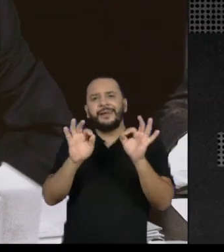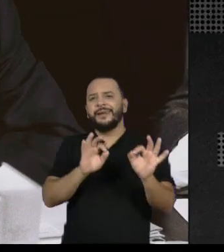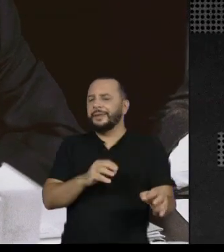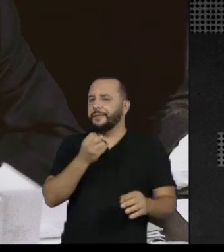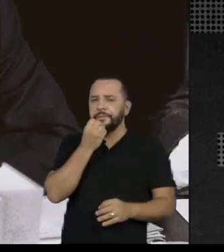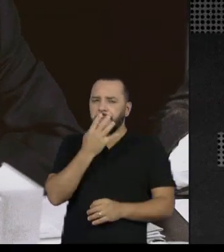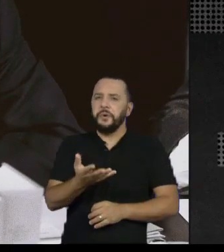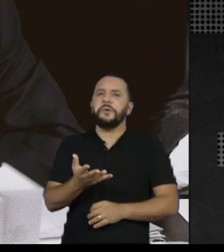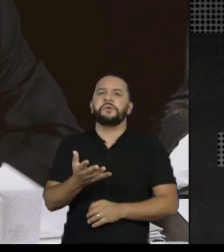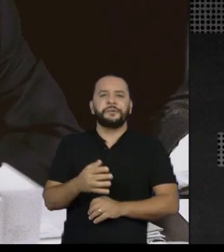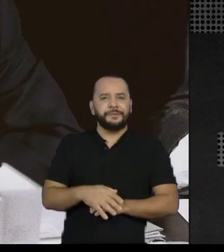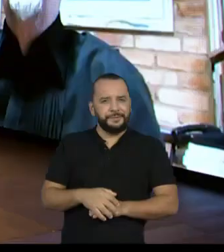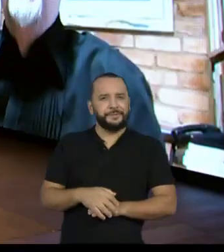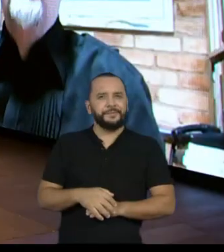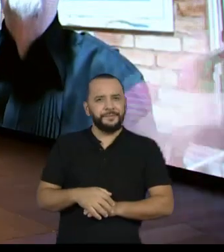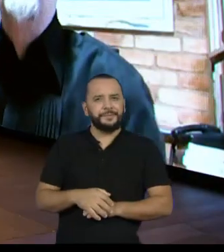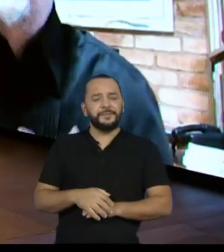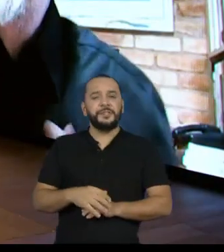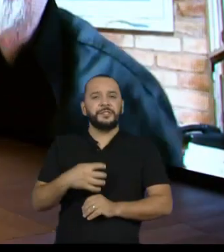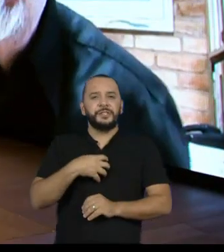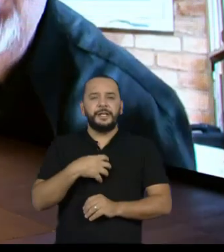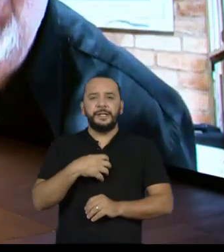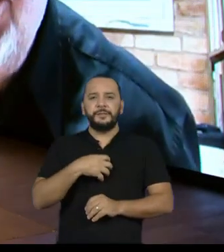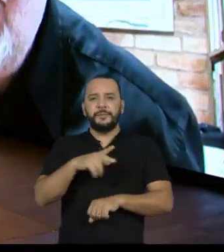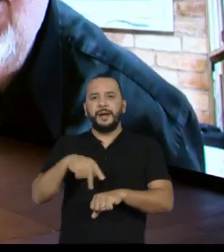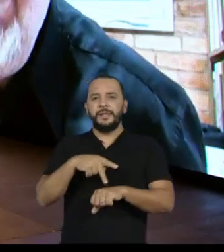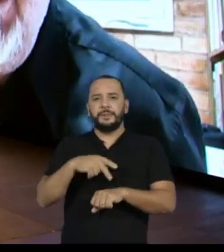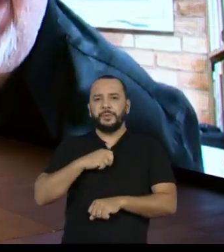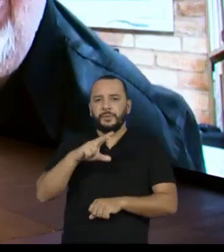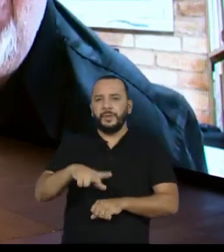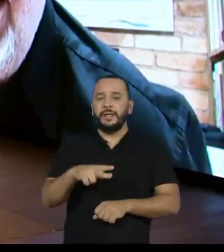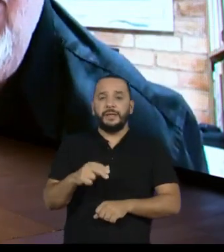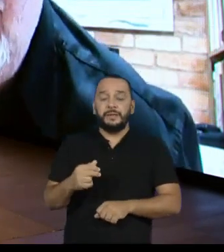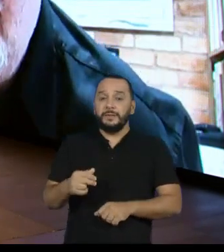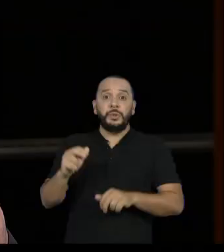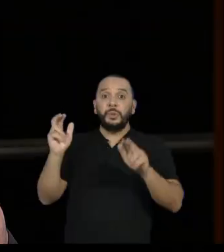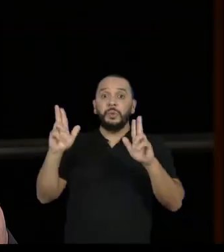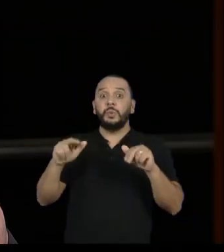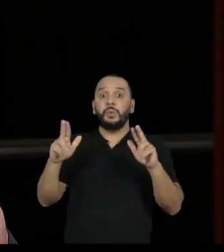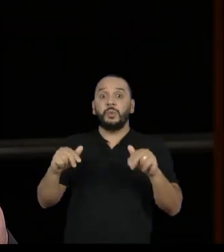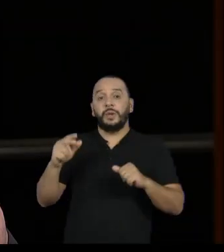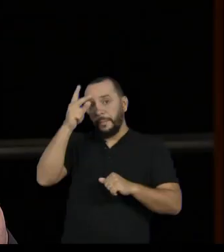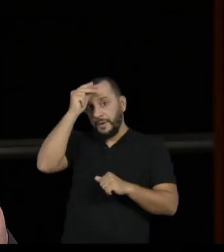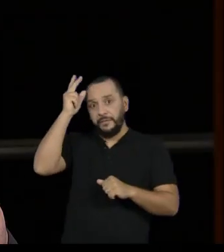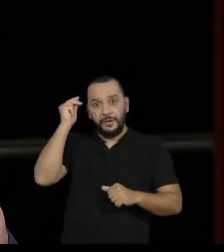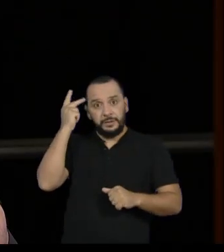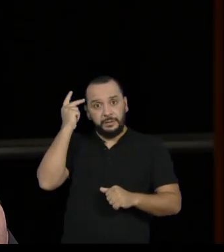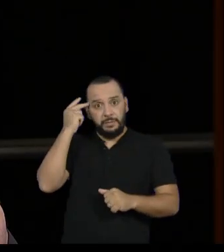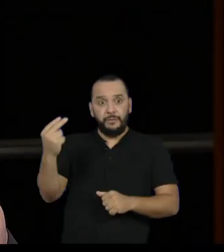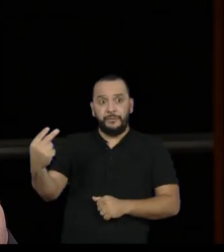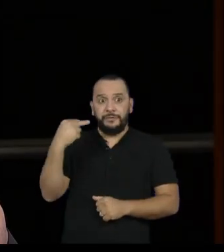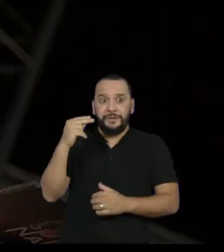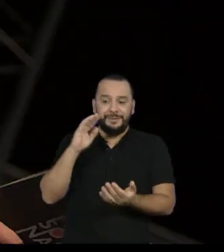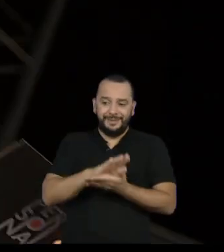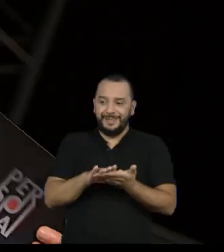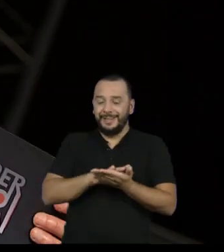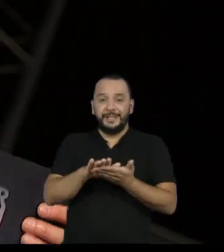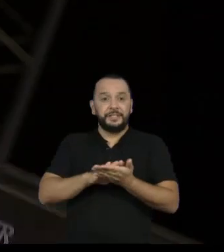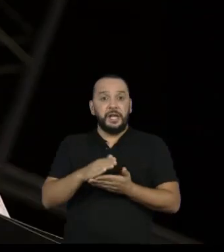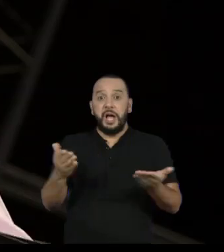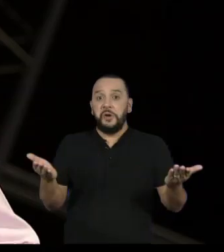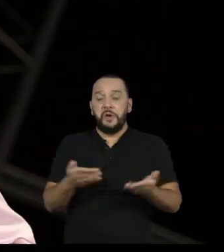Portugal, fizemos uma temporada maravilhosa no Maria II, com uma estreia com o Mário Soares na plateia. Ele levou o Mário Soares